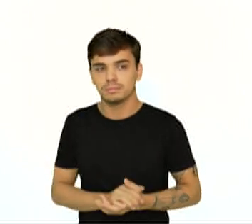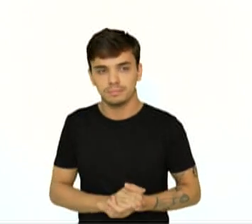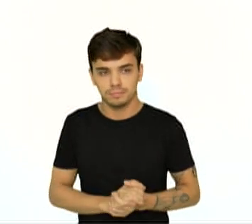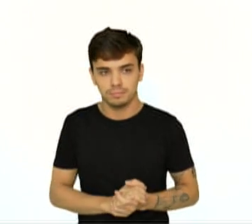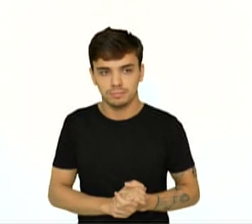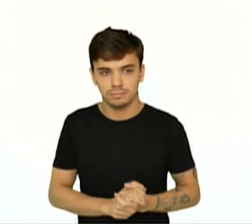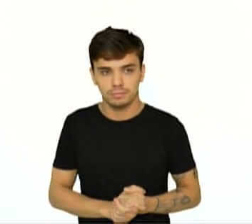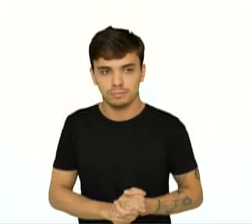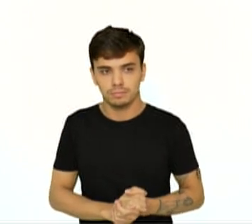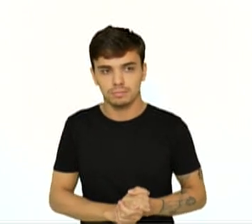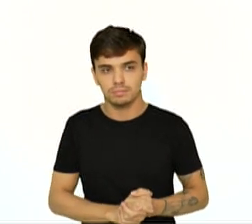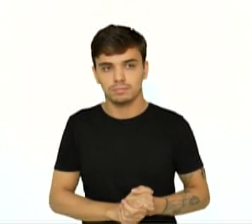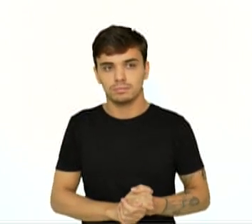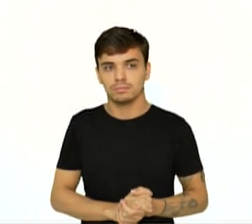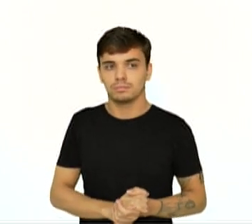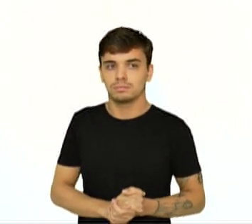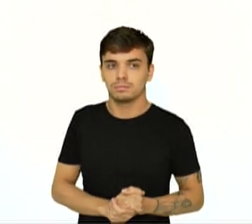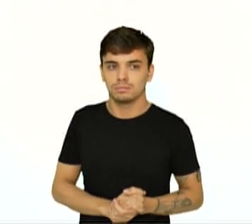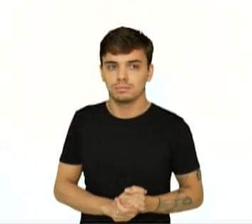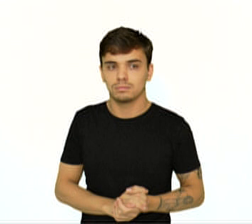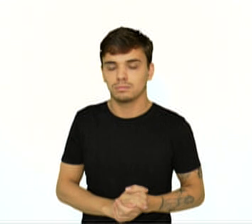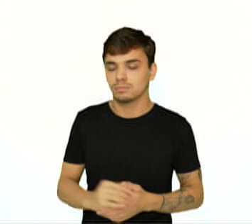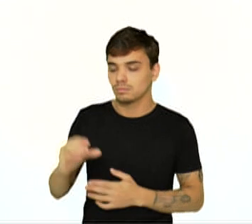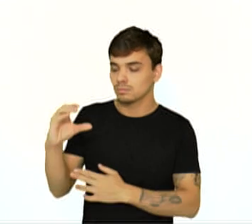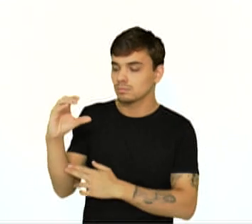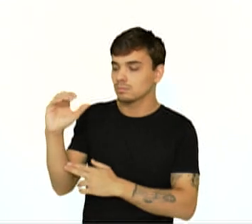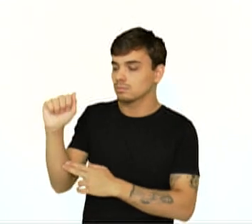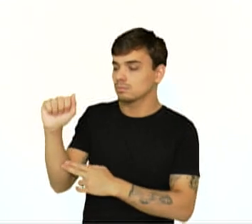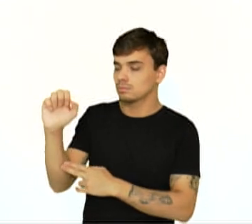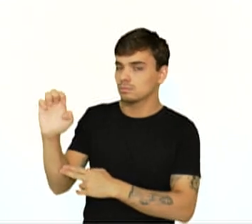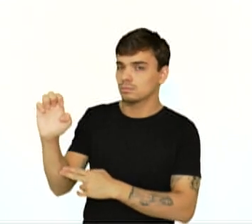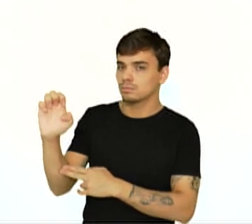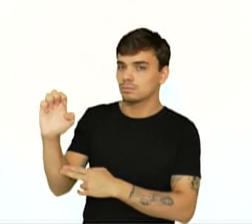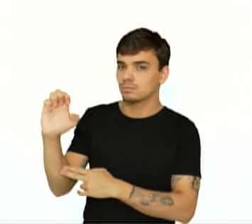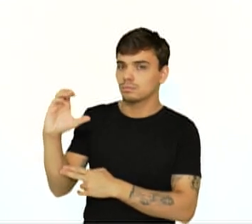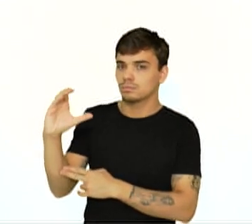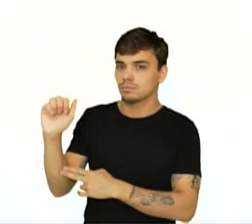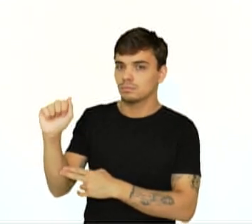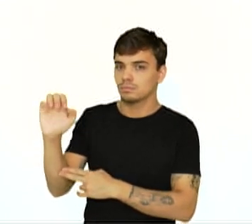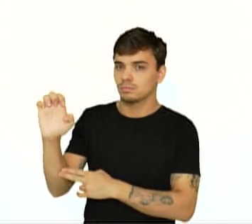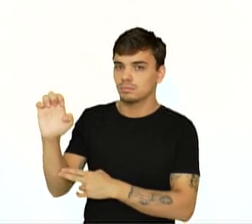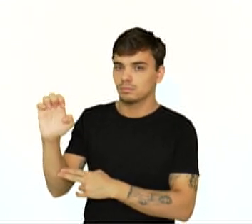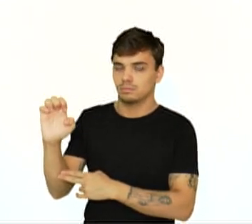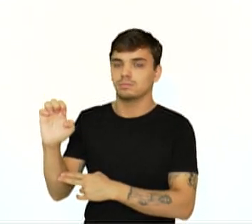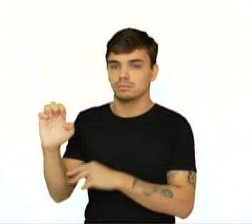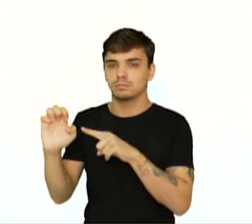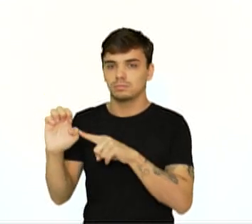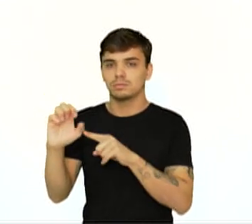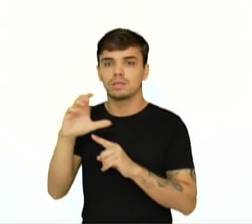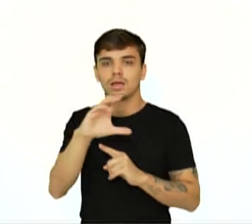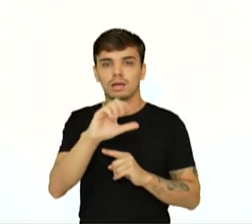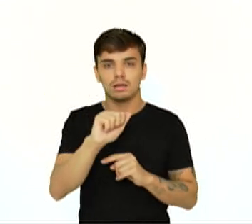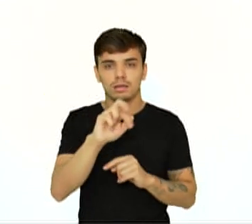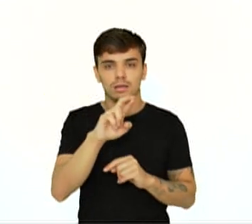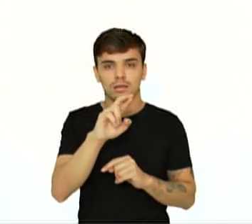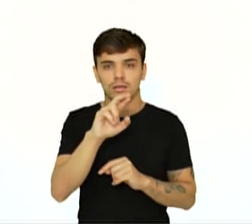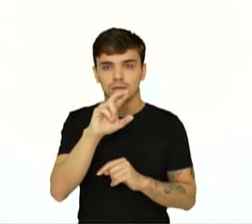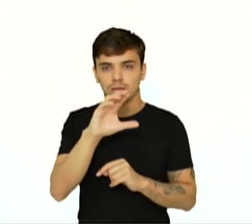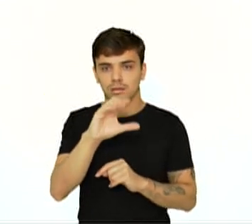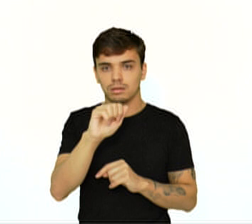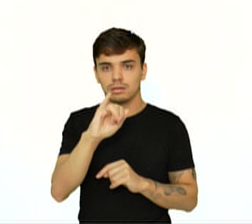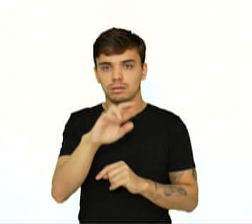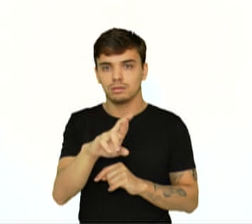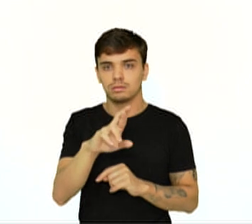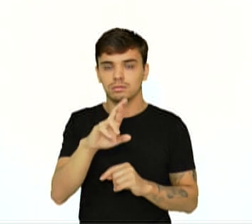me cai toda, vês? Então, a gente tem aqui em destaque o verbo cair, me cai, né? O verbo